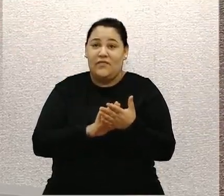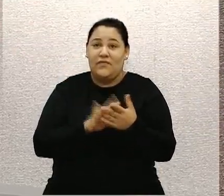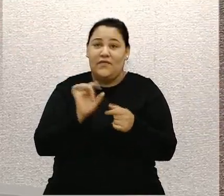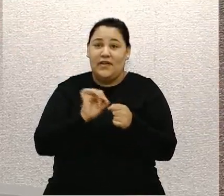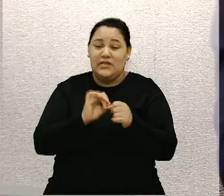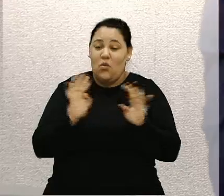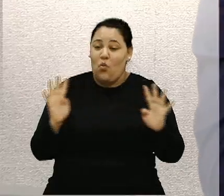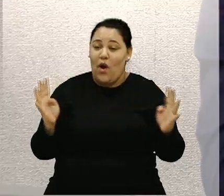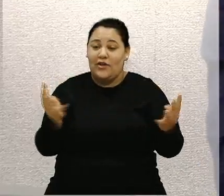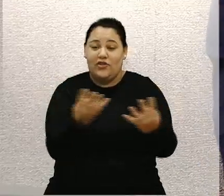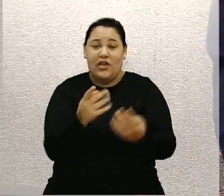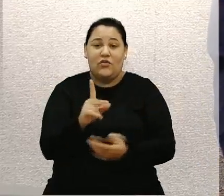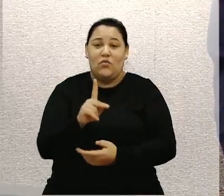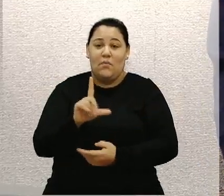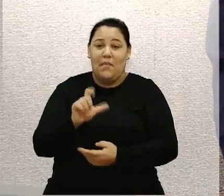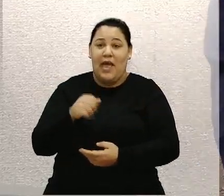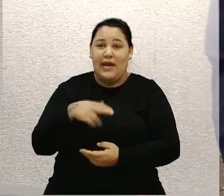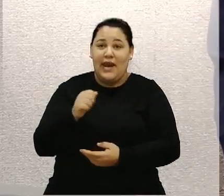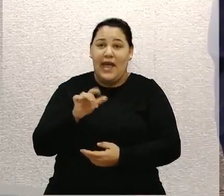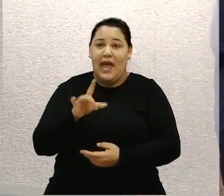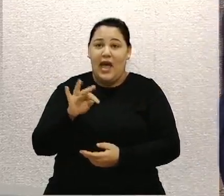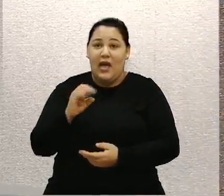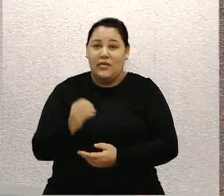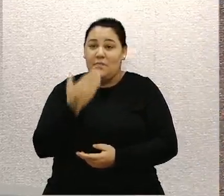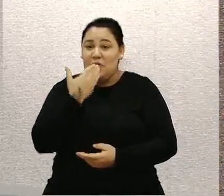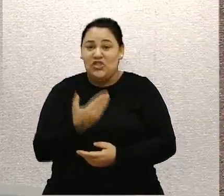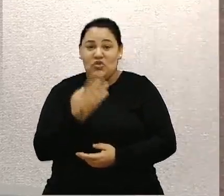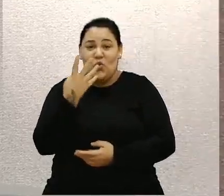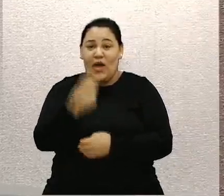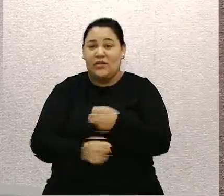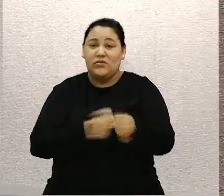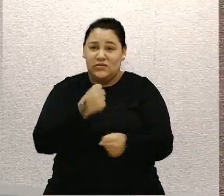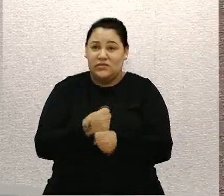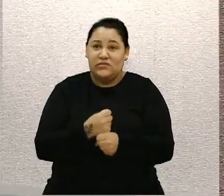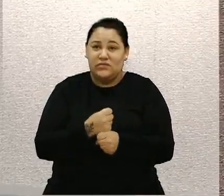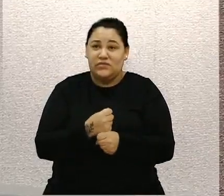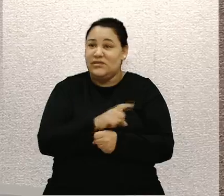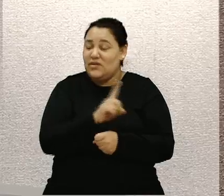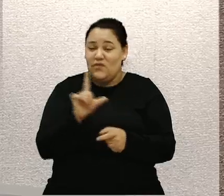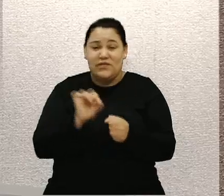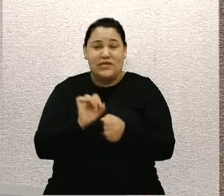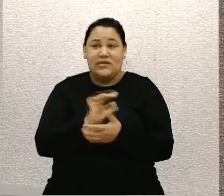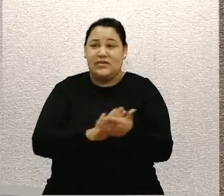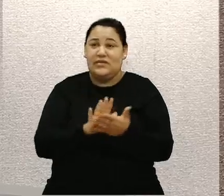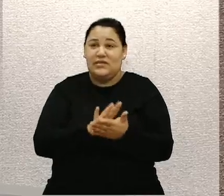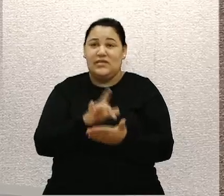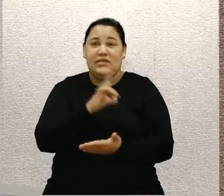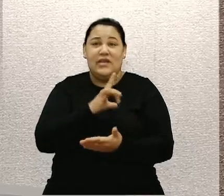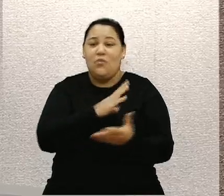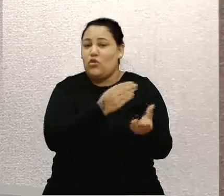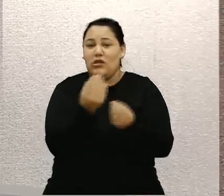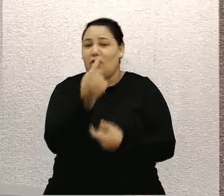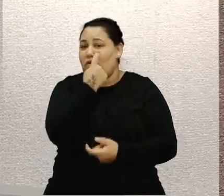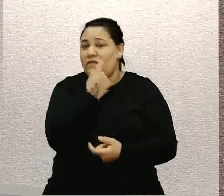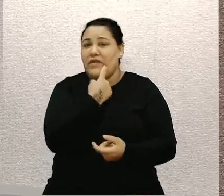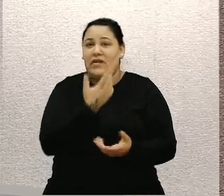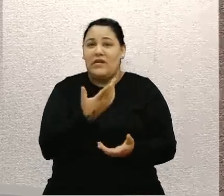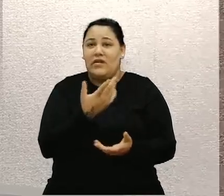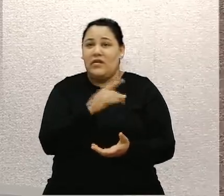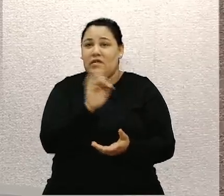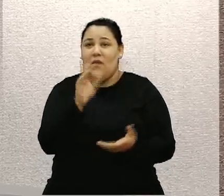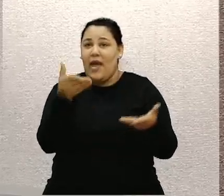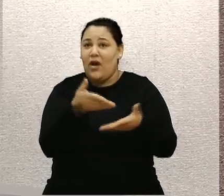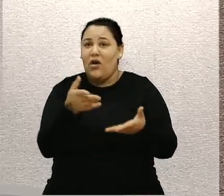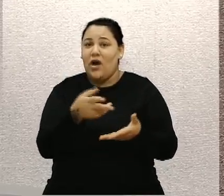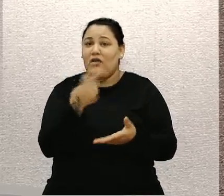no Planalto, que estamos pedindo aqui há 4 anos, não fizeram. Então assim, ó, tem muita coisa, moleque, não é agora em 2 meses que com o Coletinho Verde.